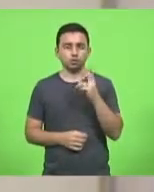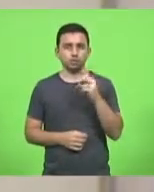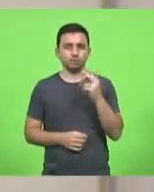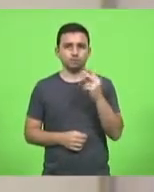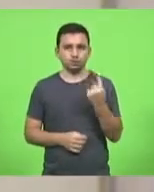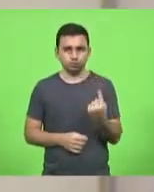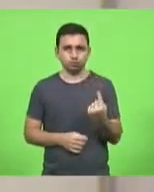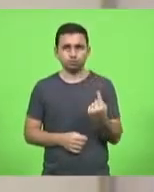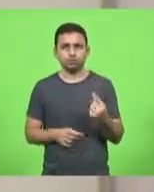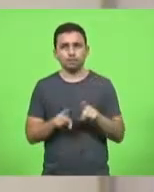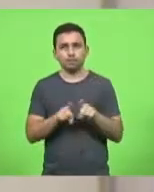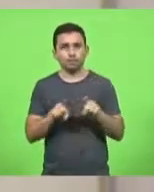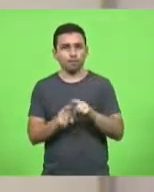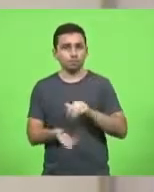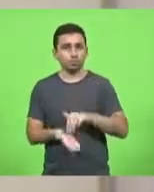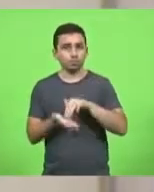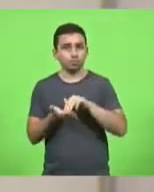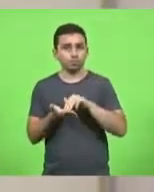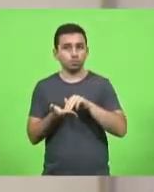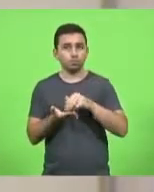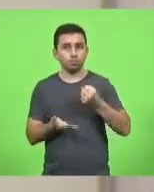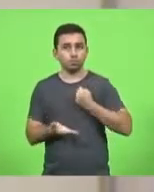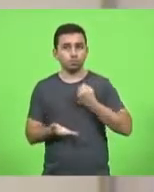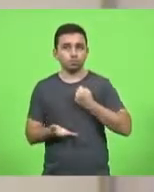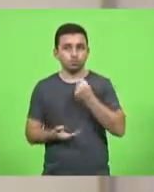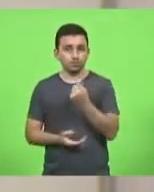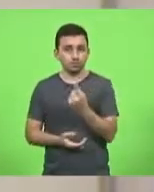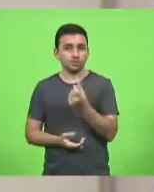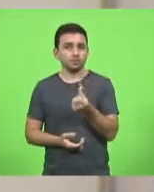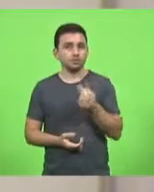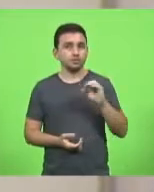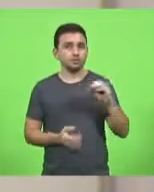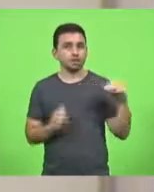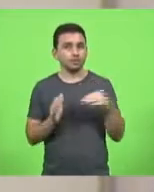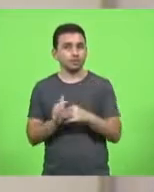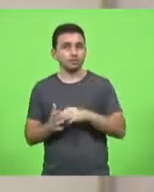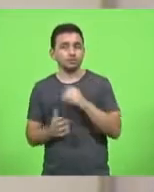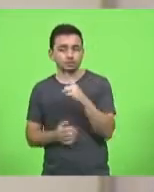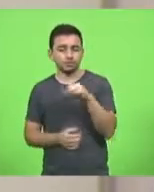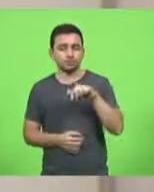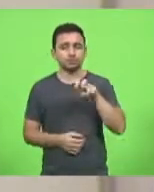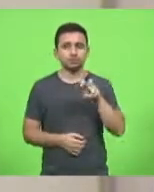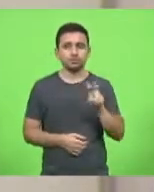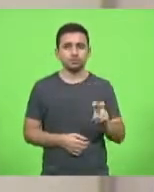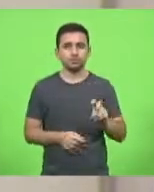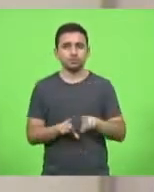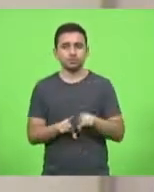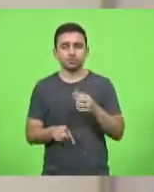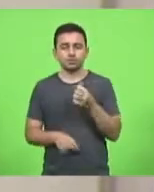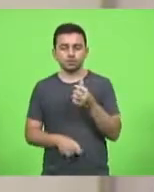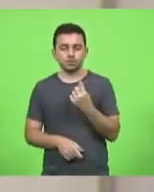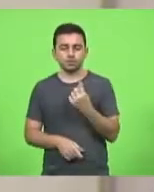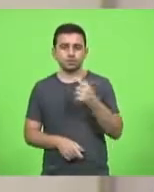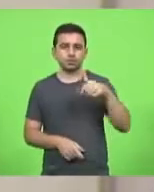184/2021 e as moções números 160 a 175